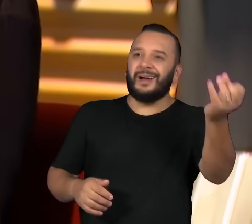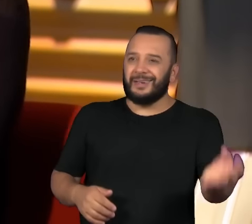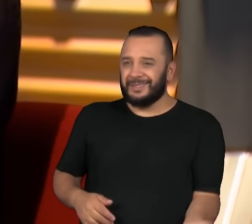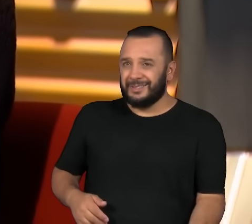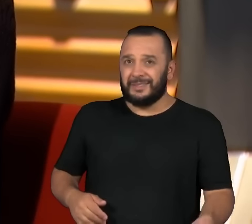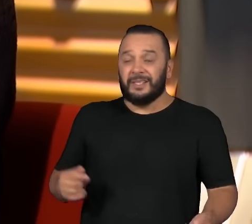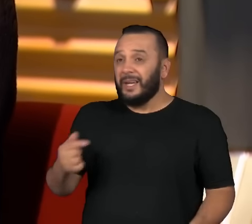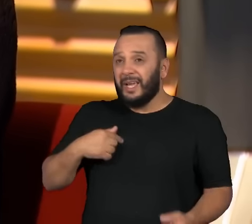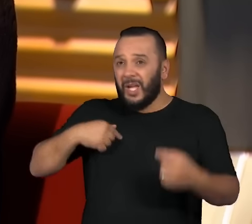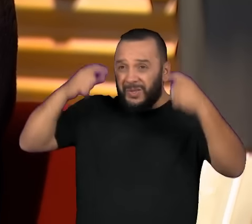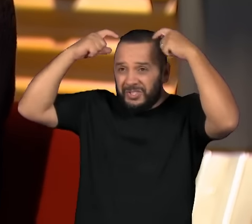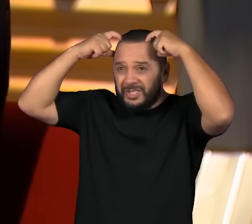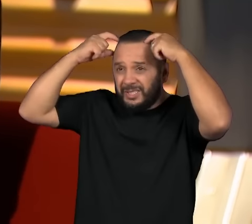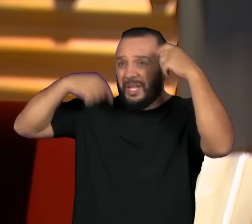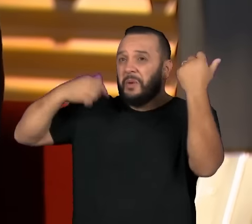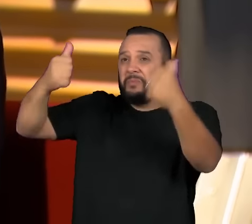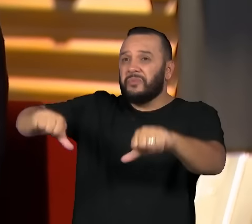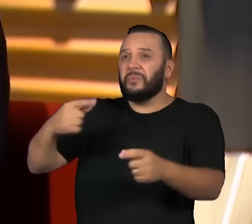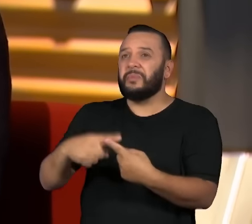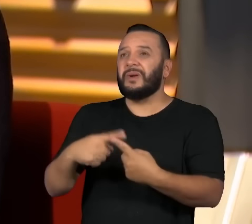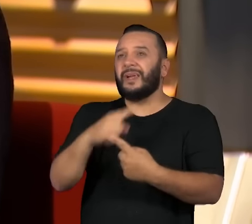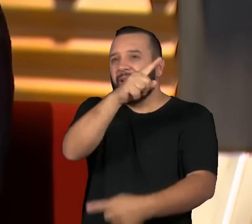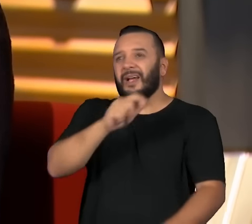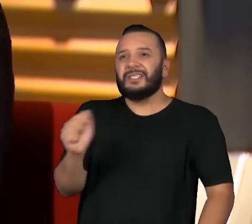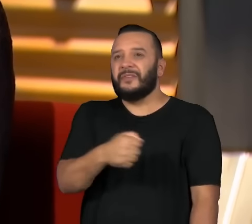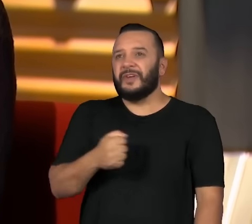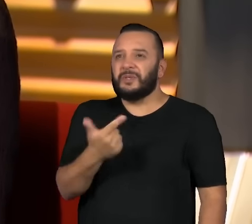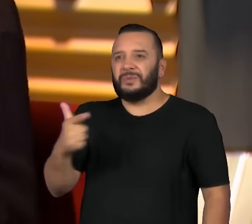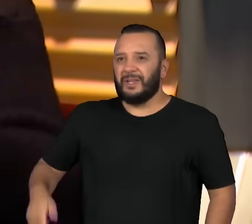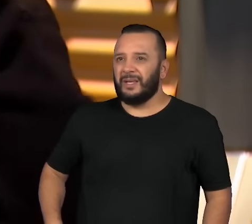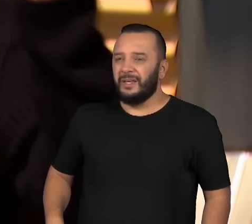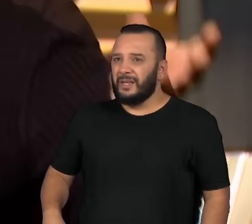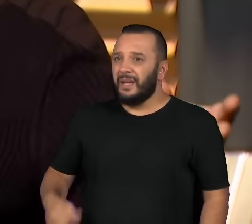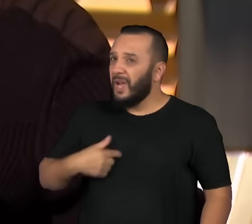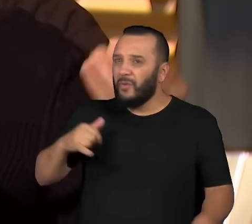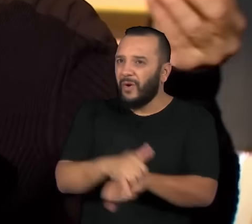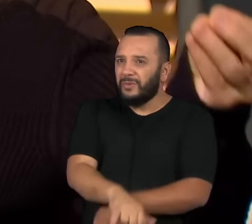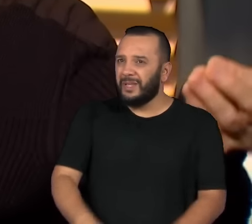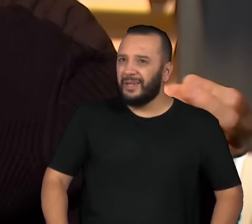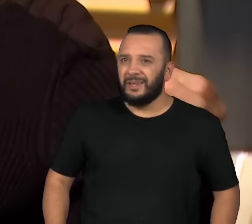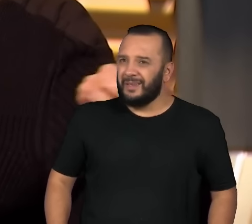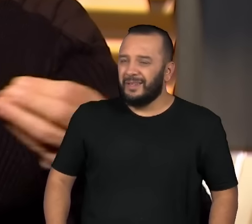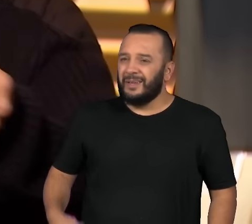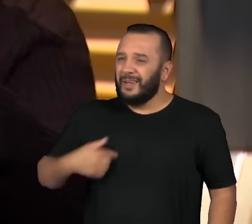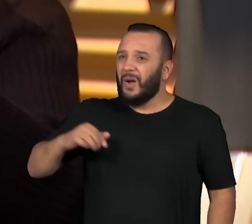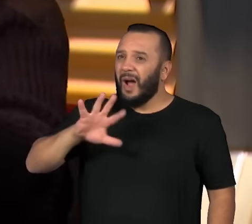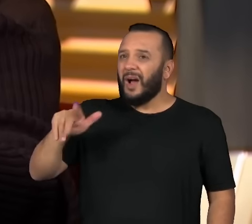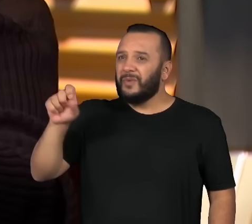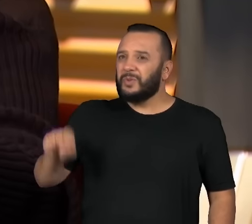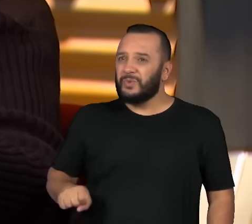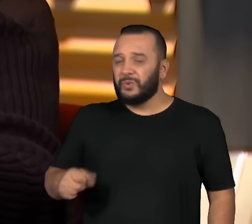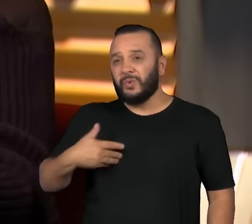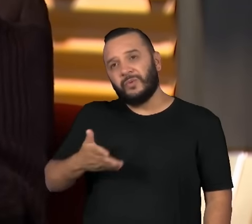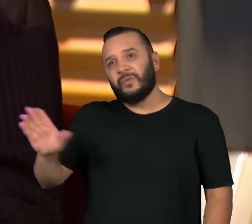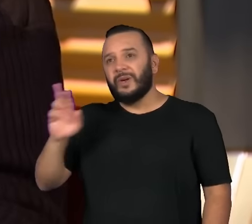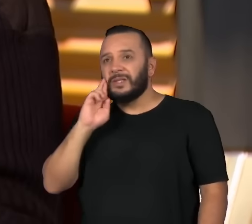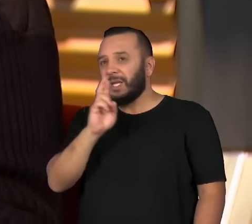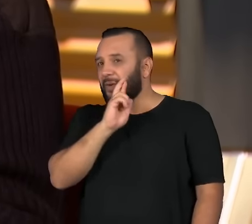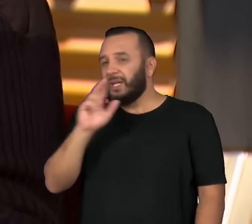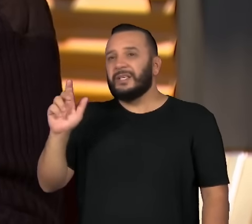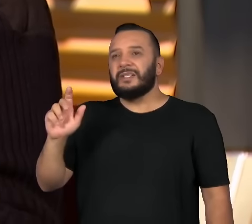vez eu não fui na Disney com a minha família, porque não tinha cerveja na Disney. África do Sul também, viajando com a família. Fomos num restaurante italiano que não